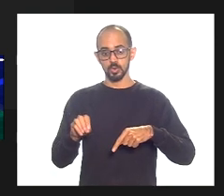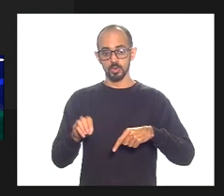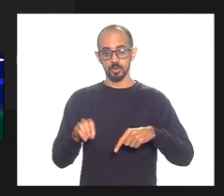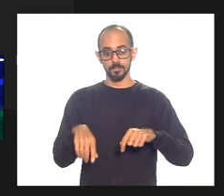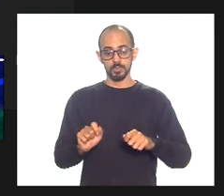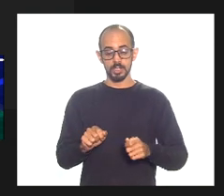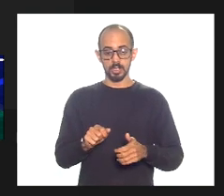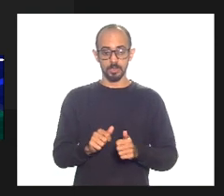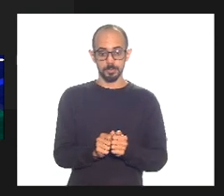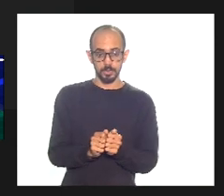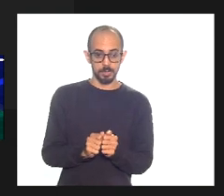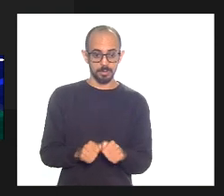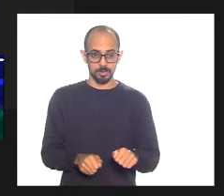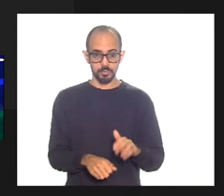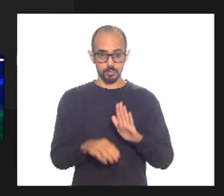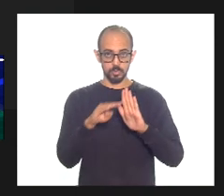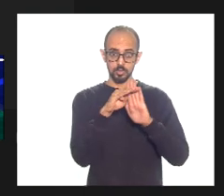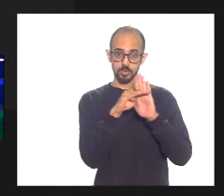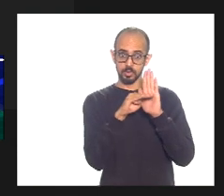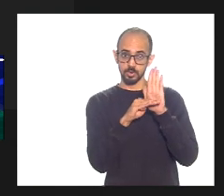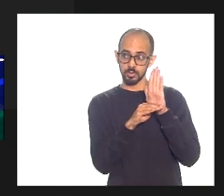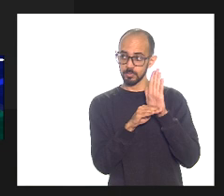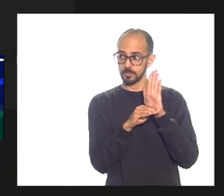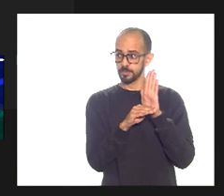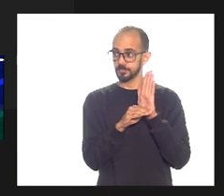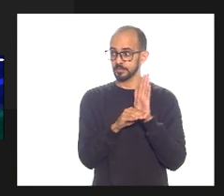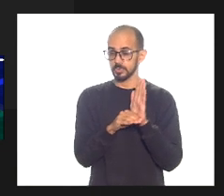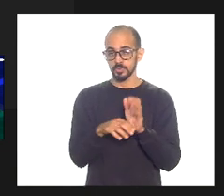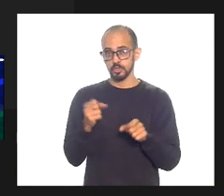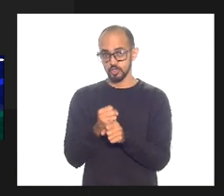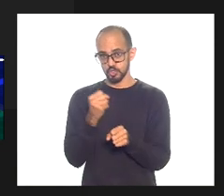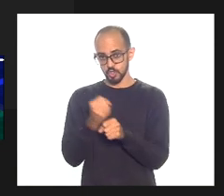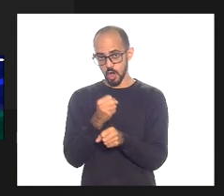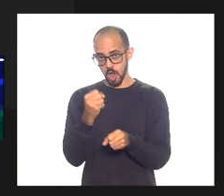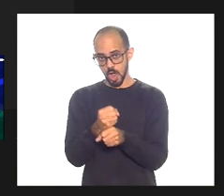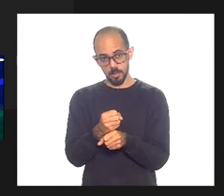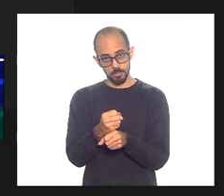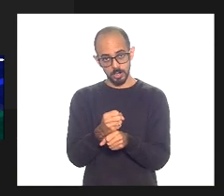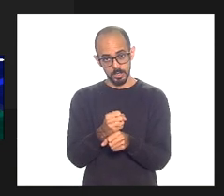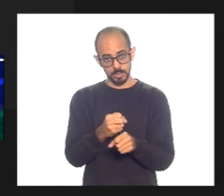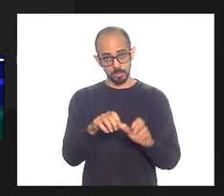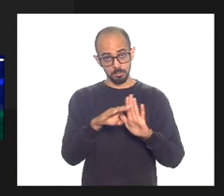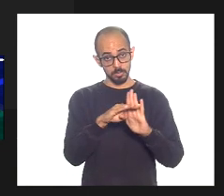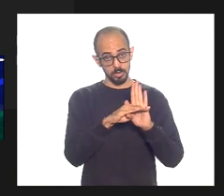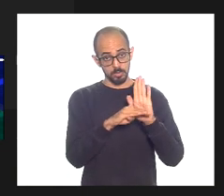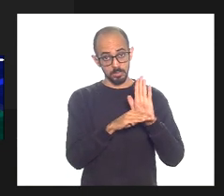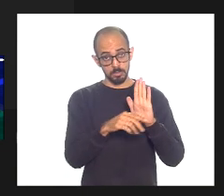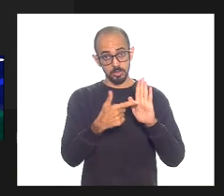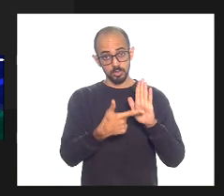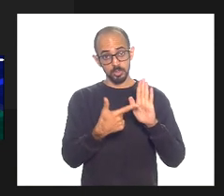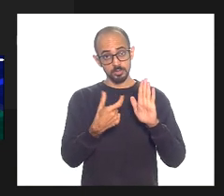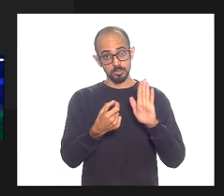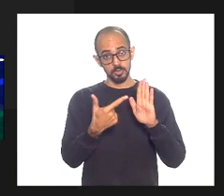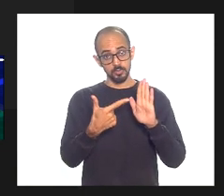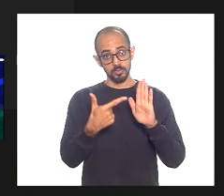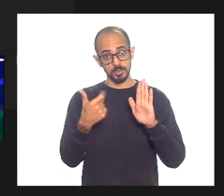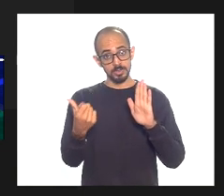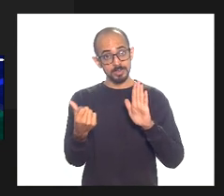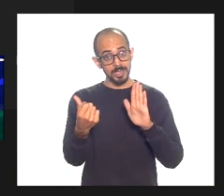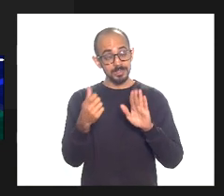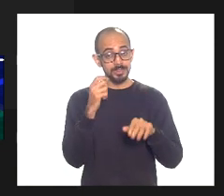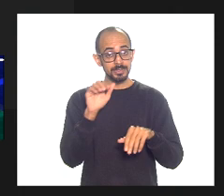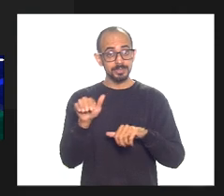cronograma de execução de obra de esgoto tratado para a Zona Oeste está programado para 2026 em Santa